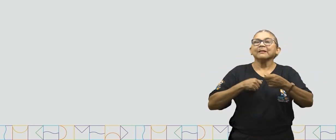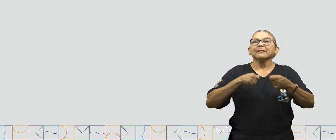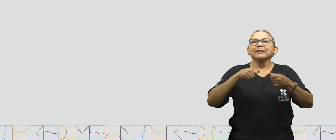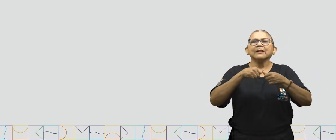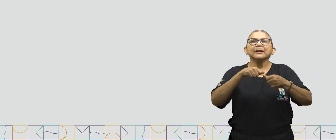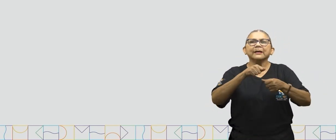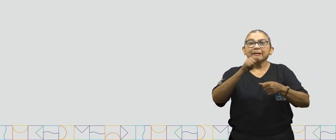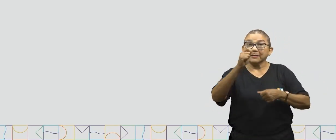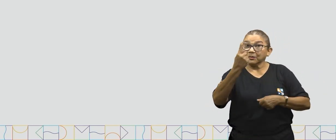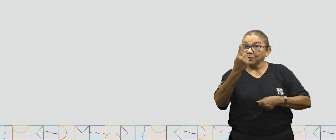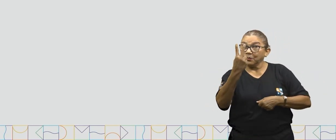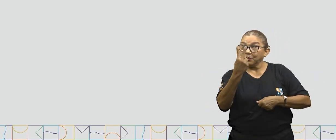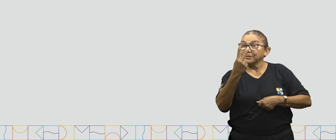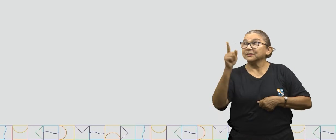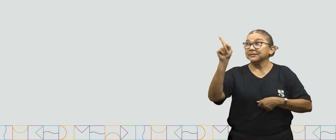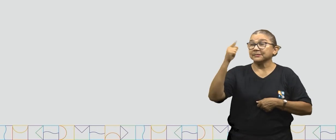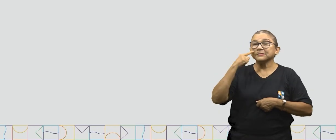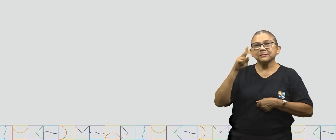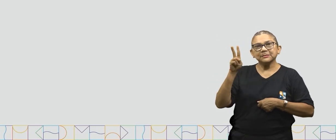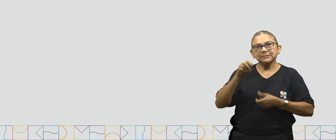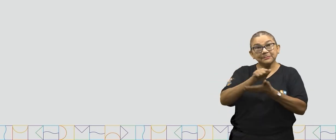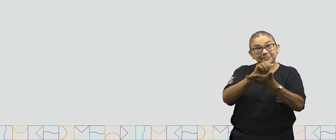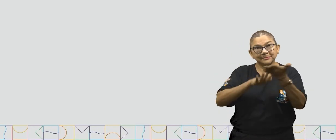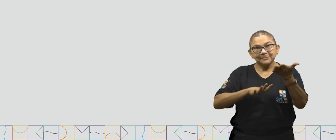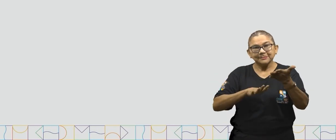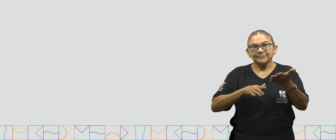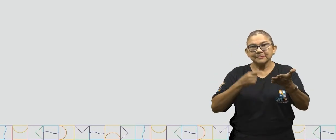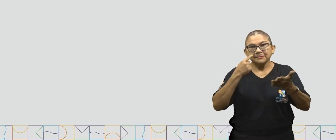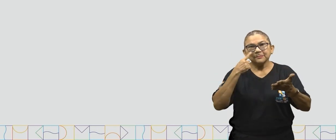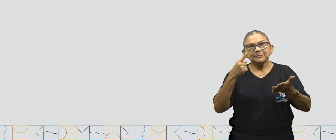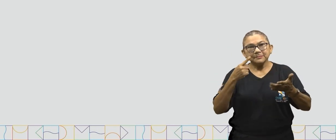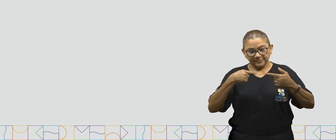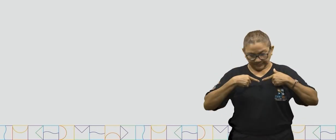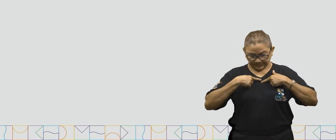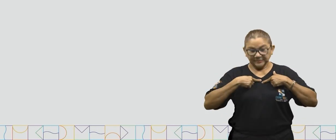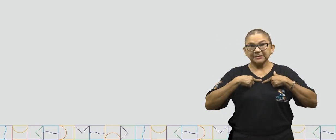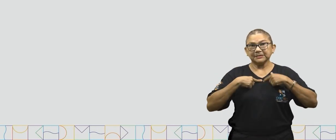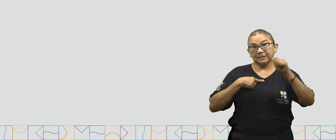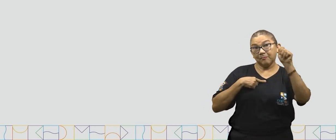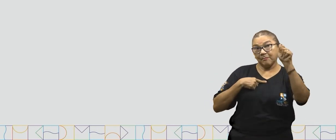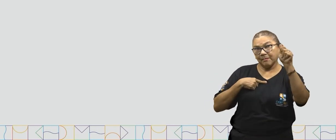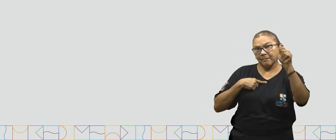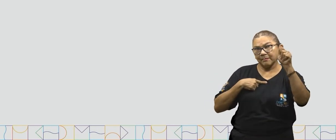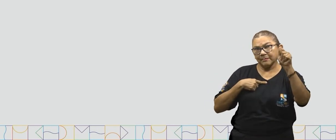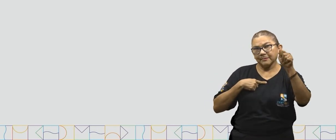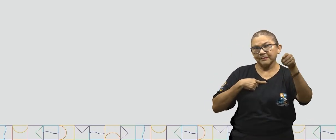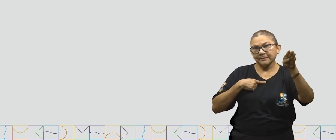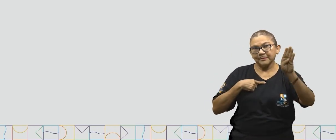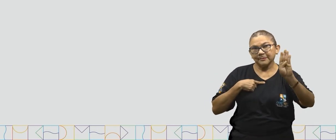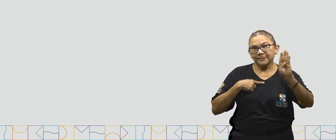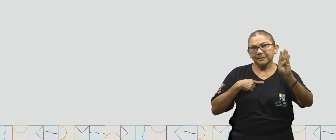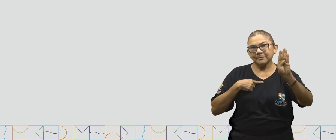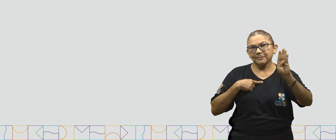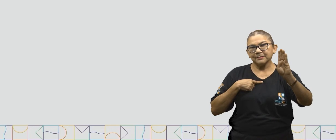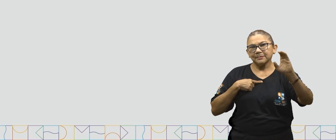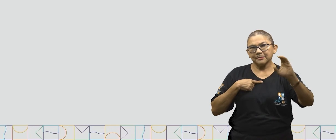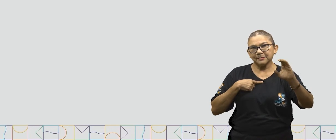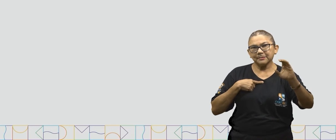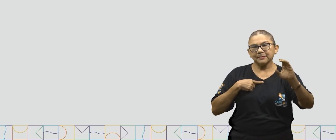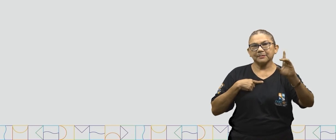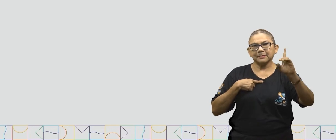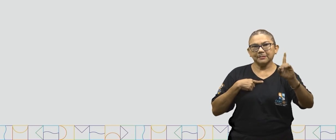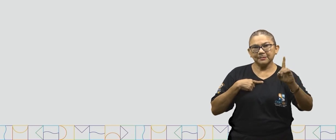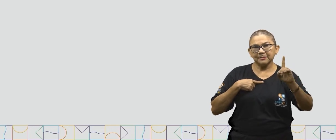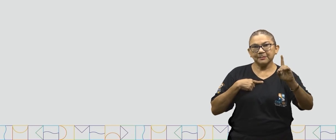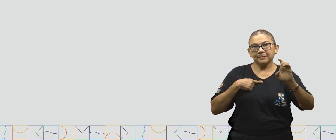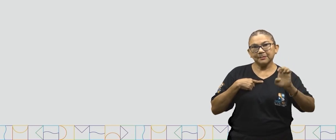órgãos seguintes é comum ao sistema respiratório e digestório? Novamente,